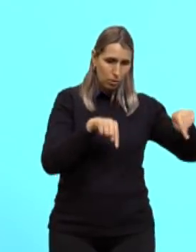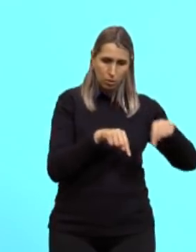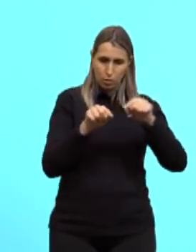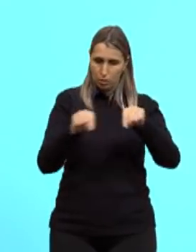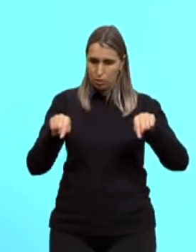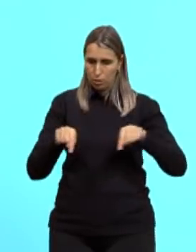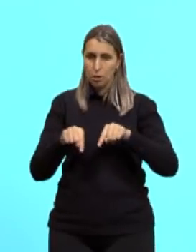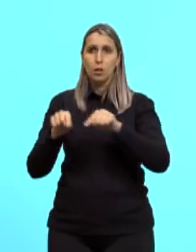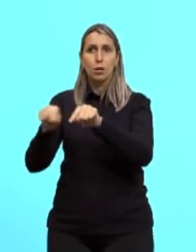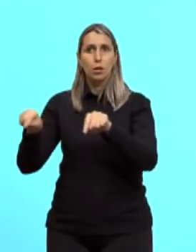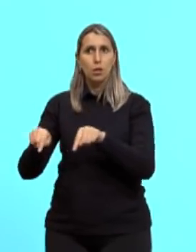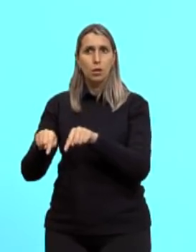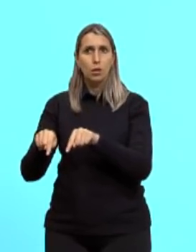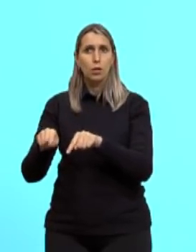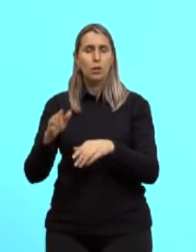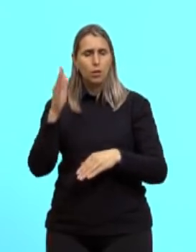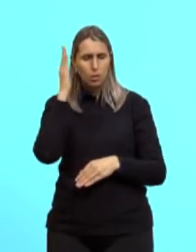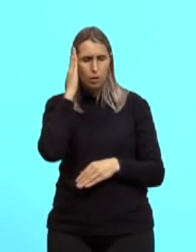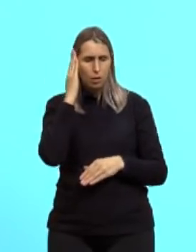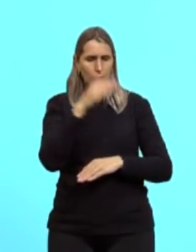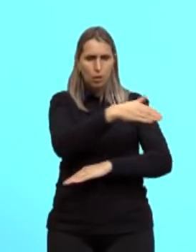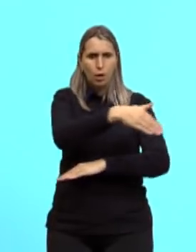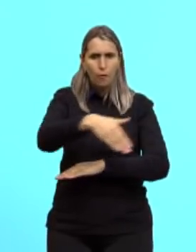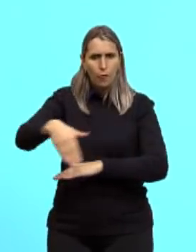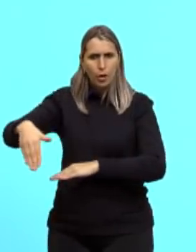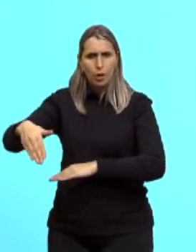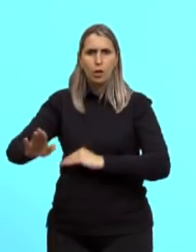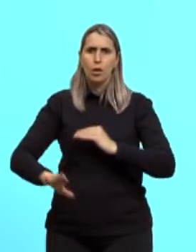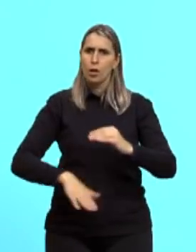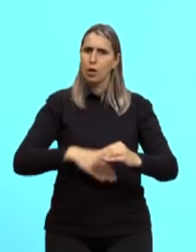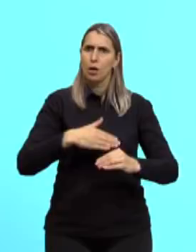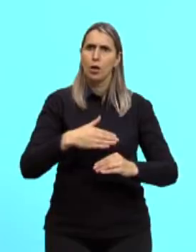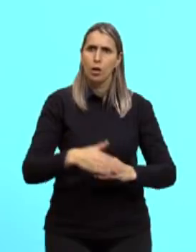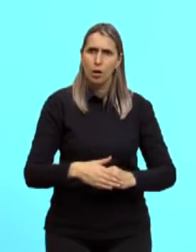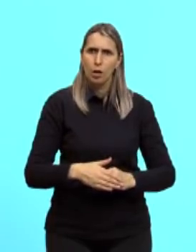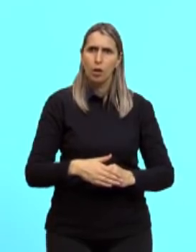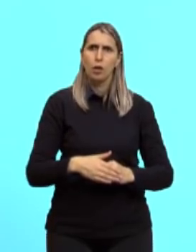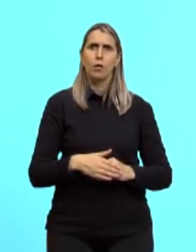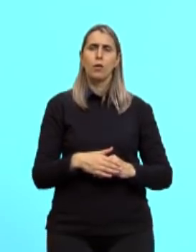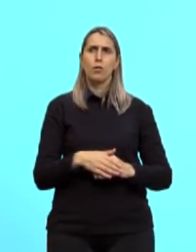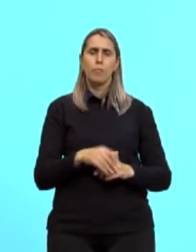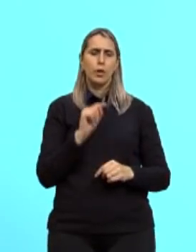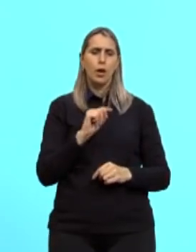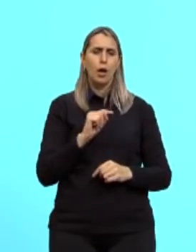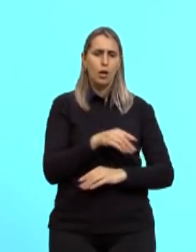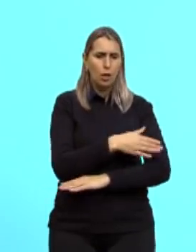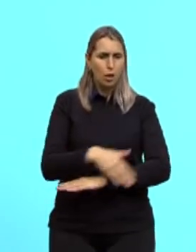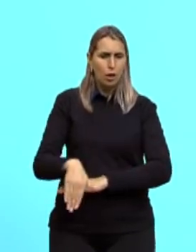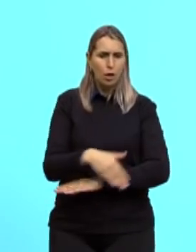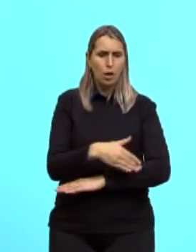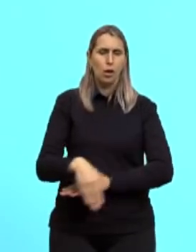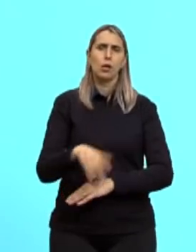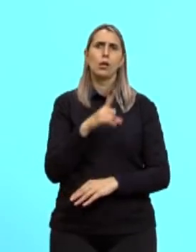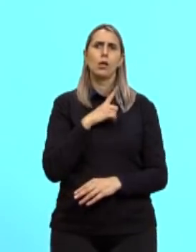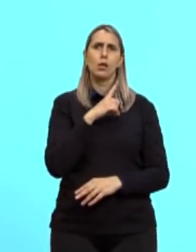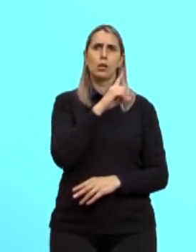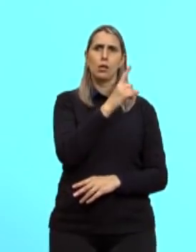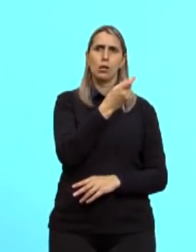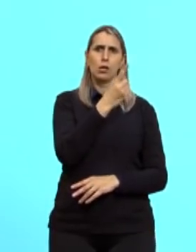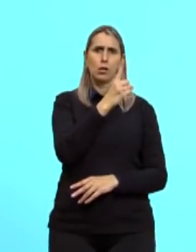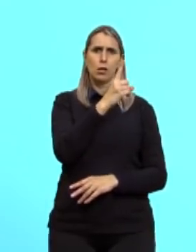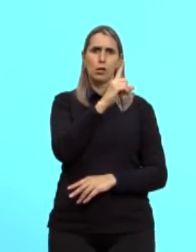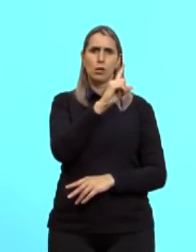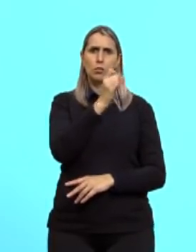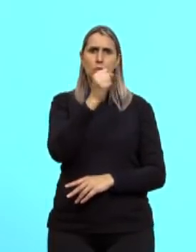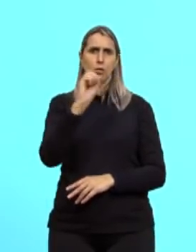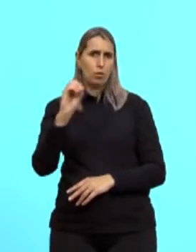sabendo que a frente total passa essa para essa rua tem 180 metros o que